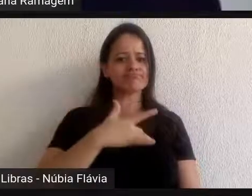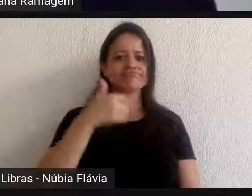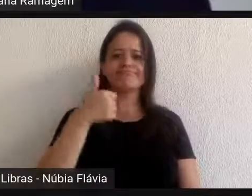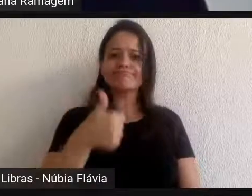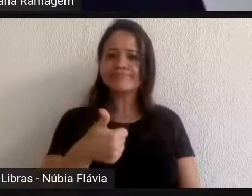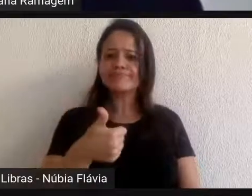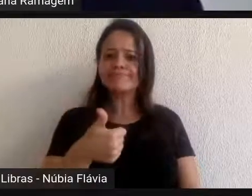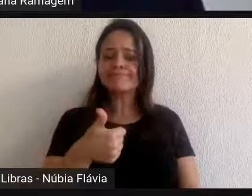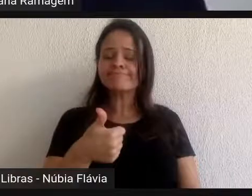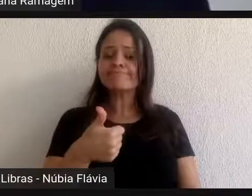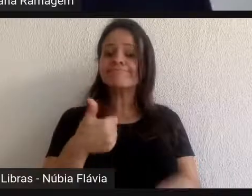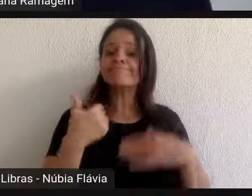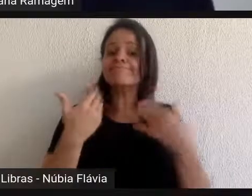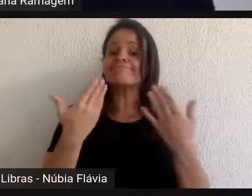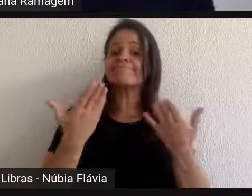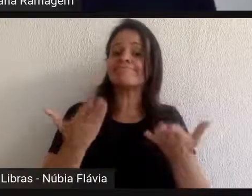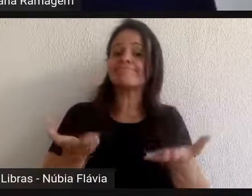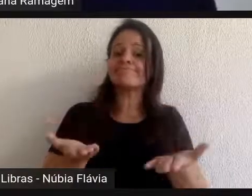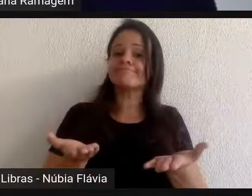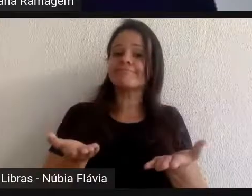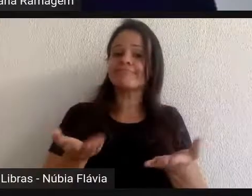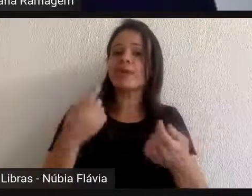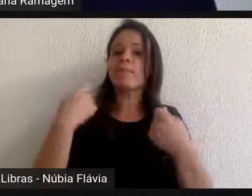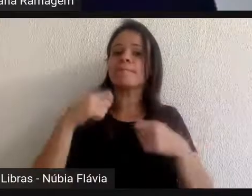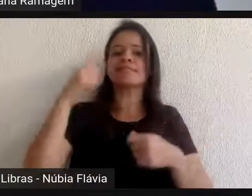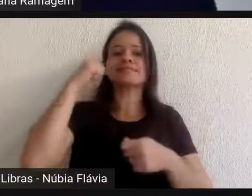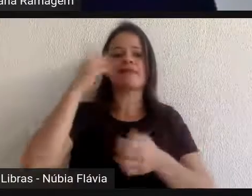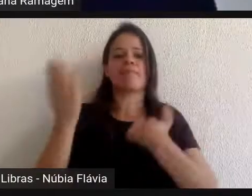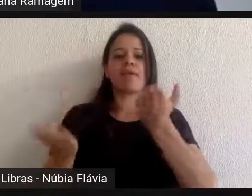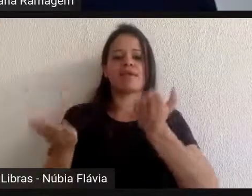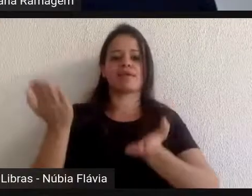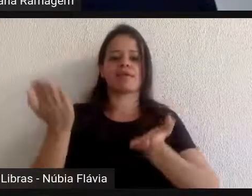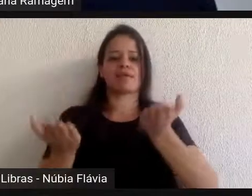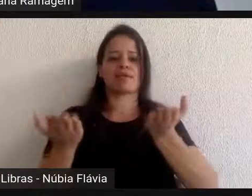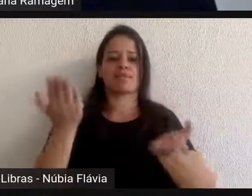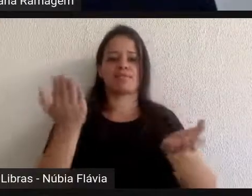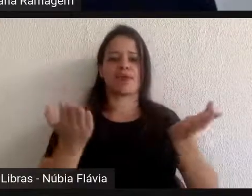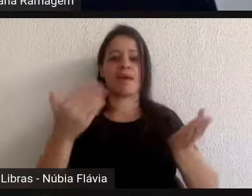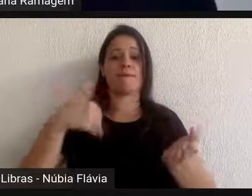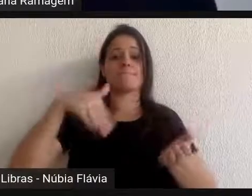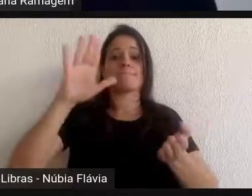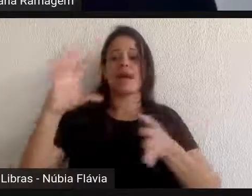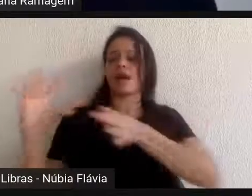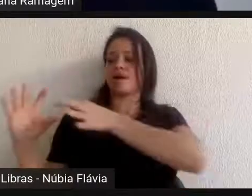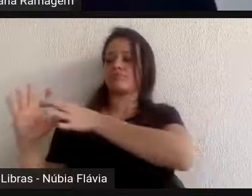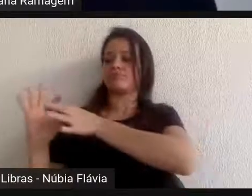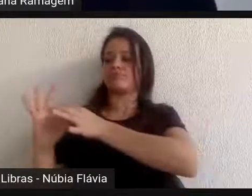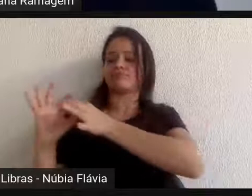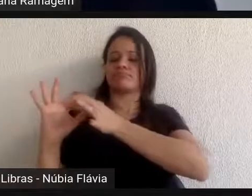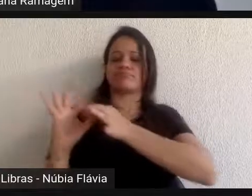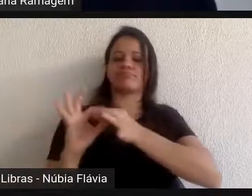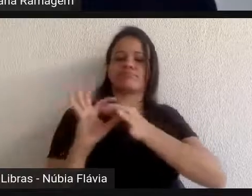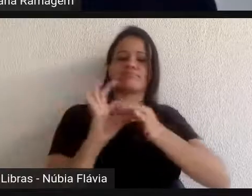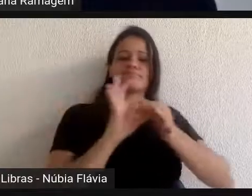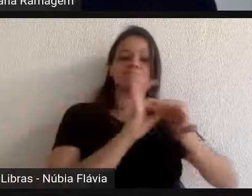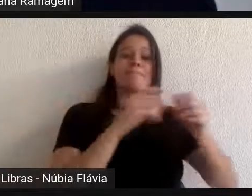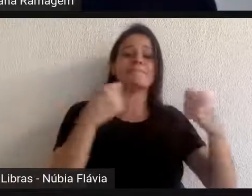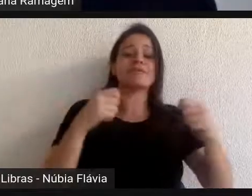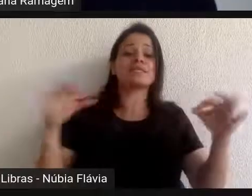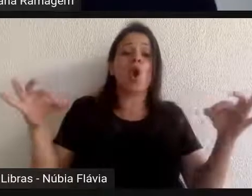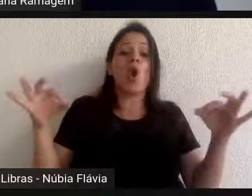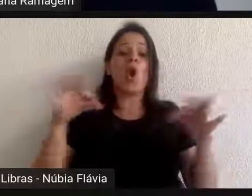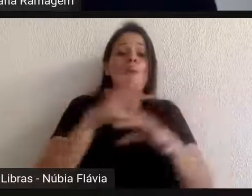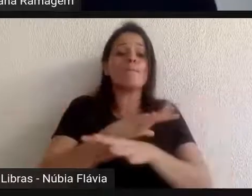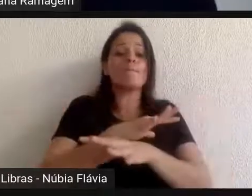se eu mantivesse um padrão alimentar mais completo, né? E aí o que a gente precisa lembrar é o